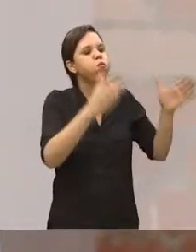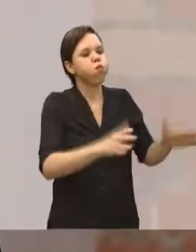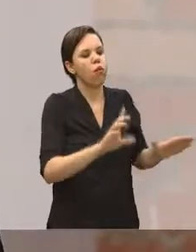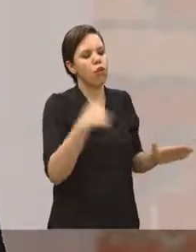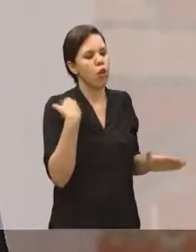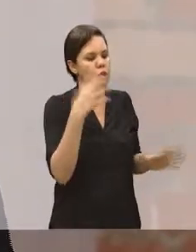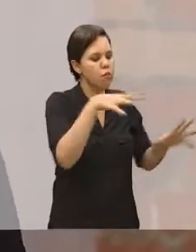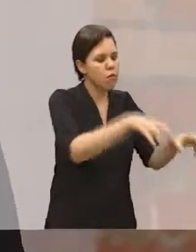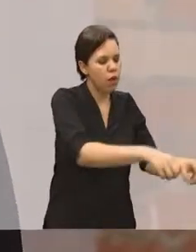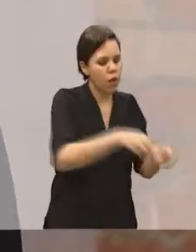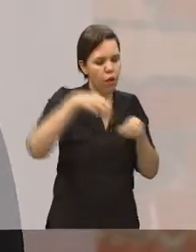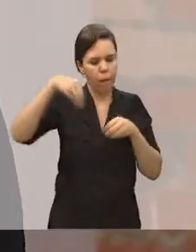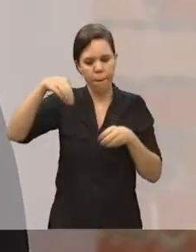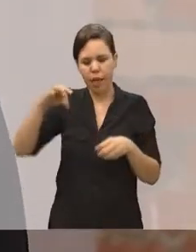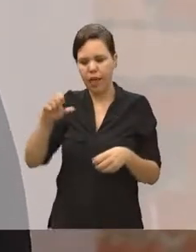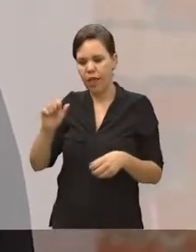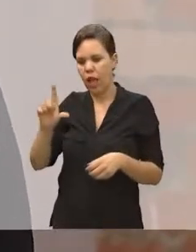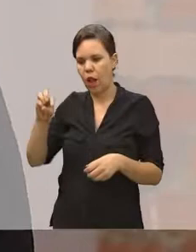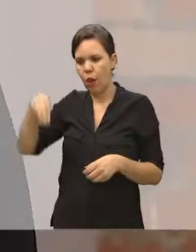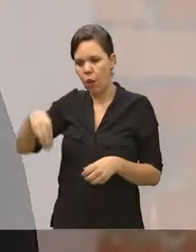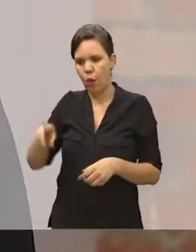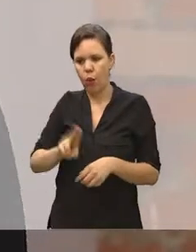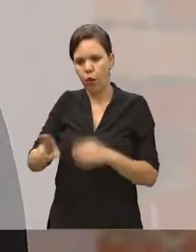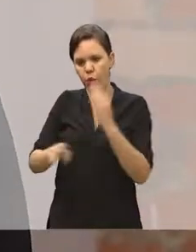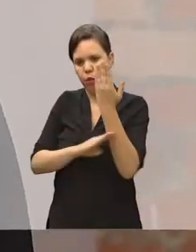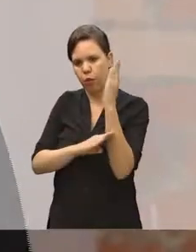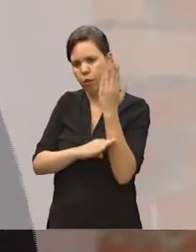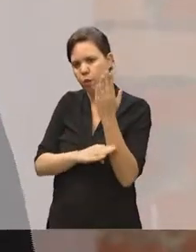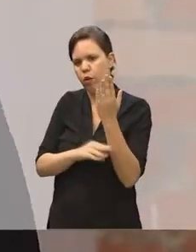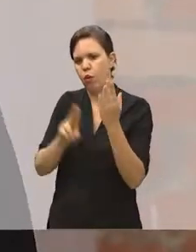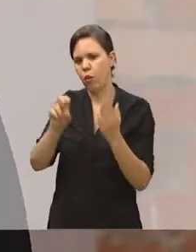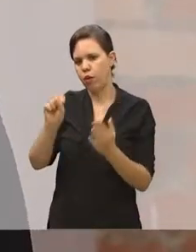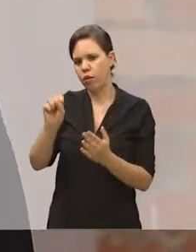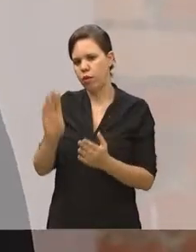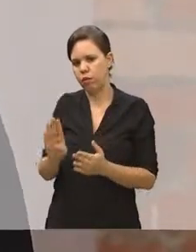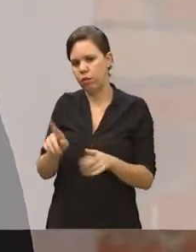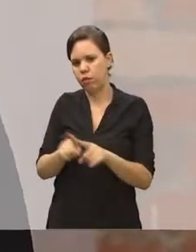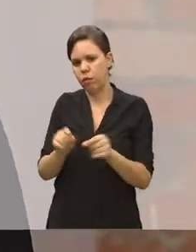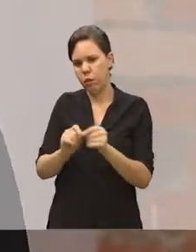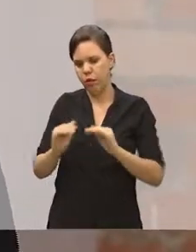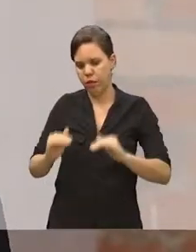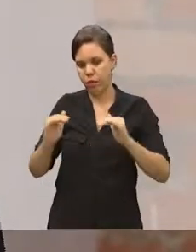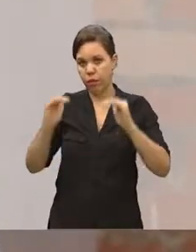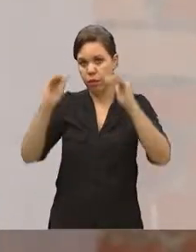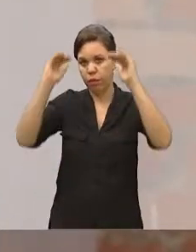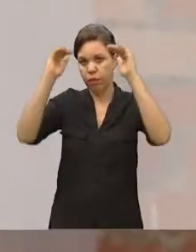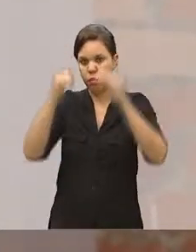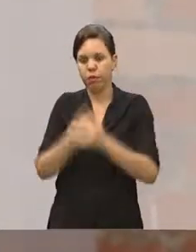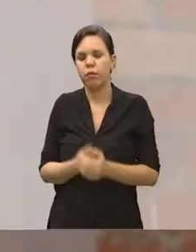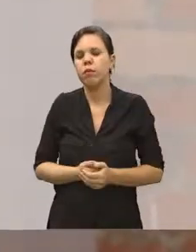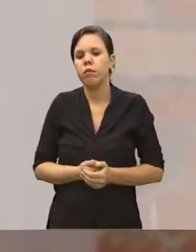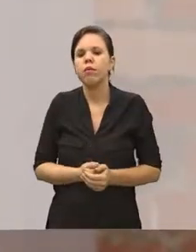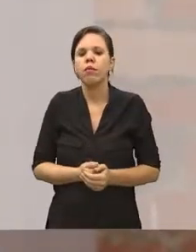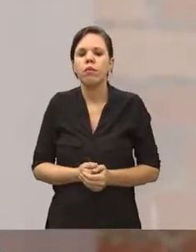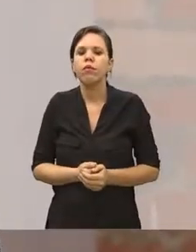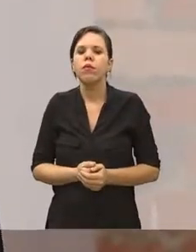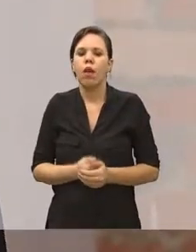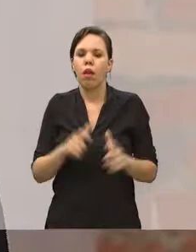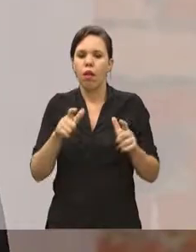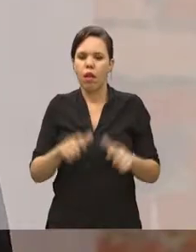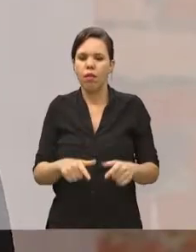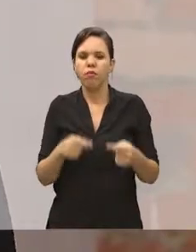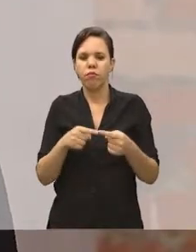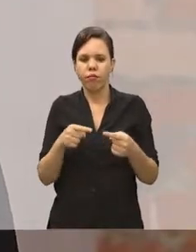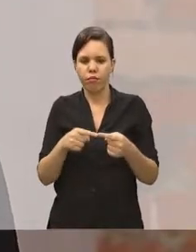reutilizamos o metalon, utilizamos a madeira USB também para fazer as prateleiras, então ficou assim um ambiente